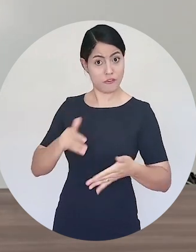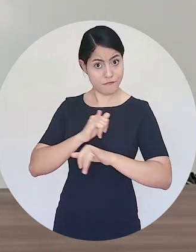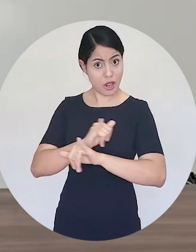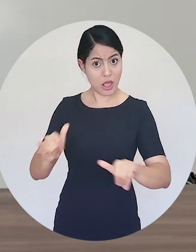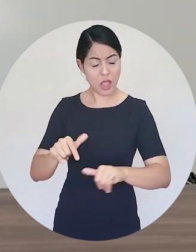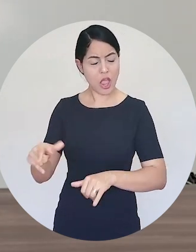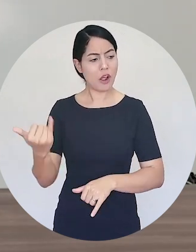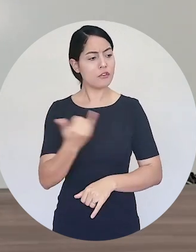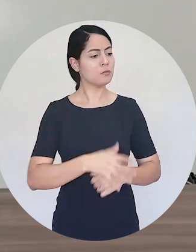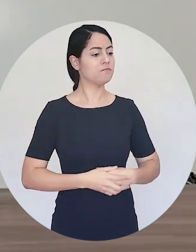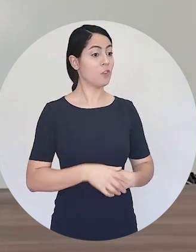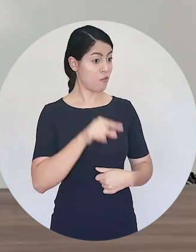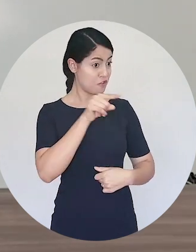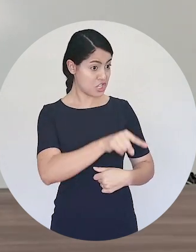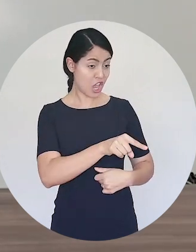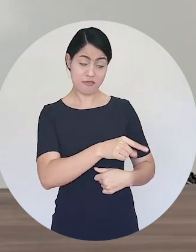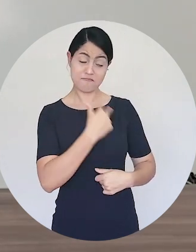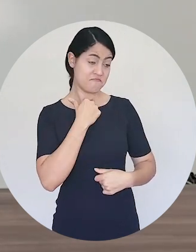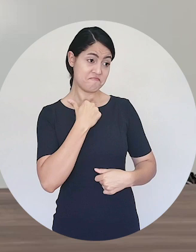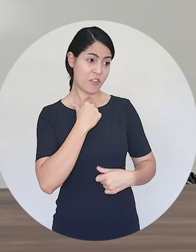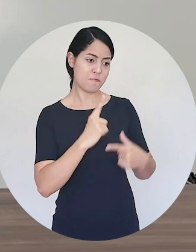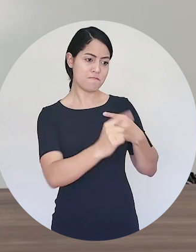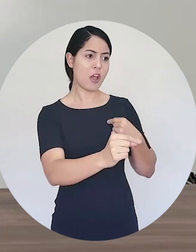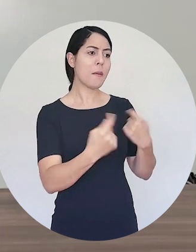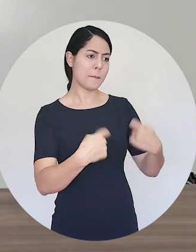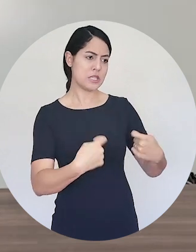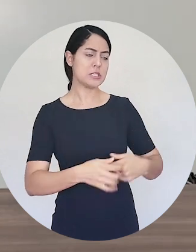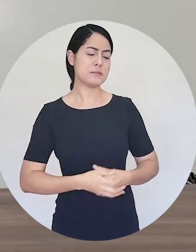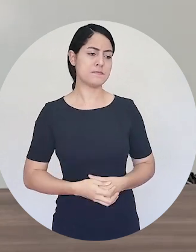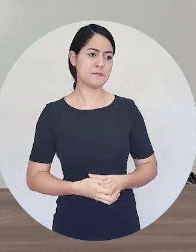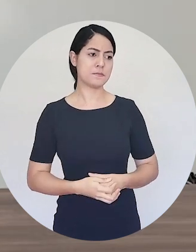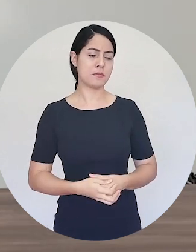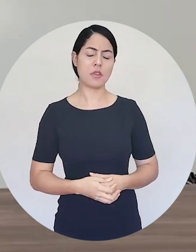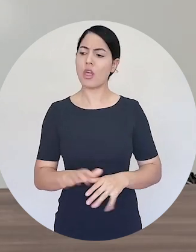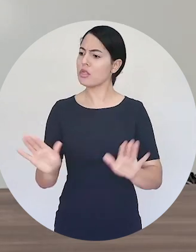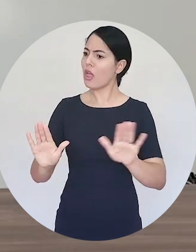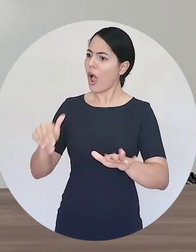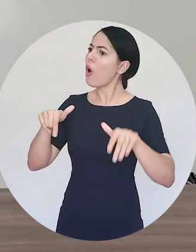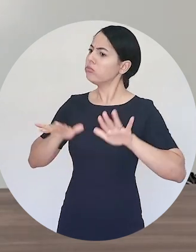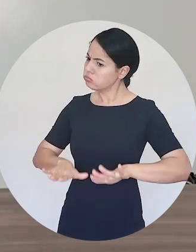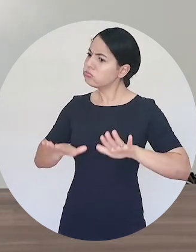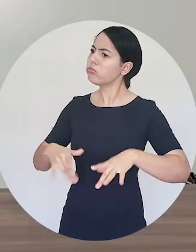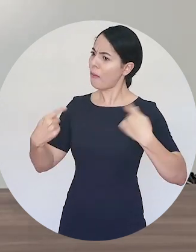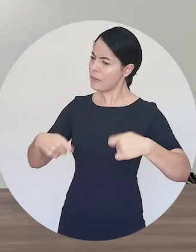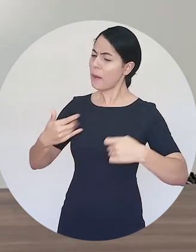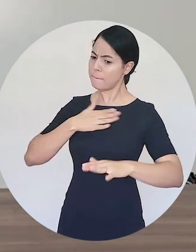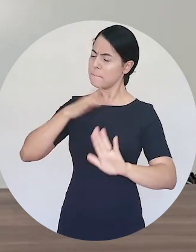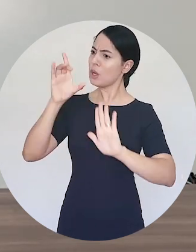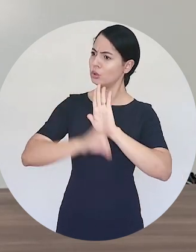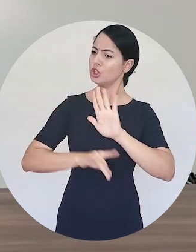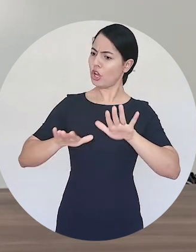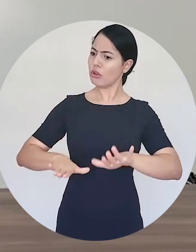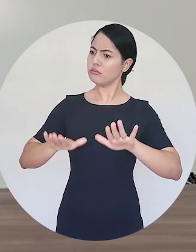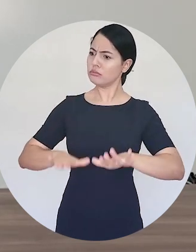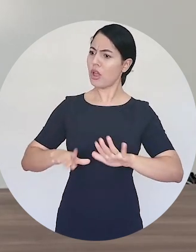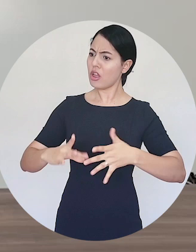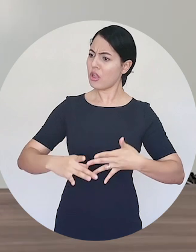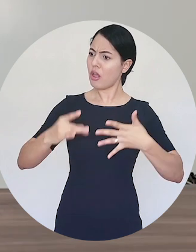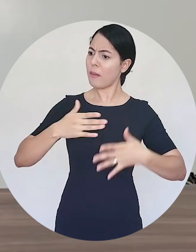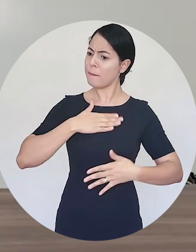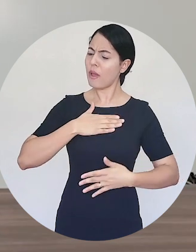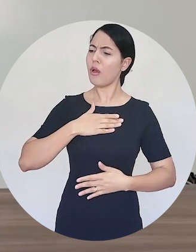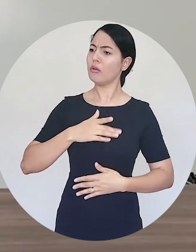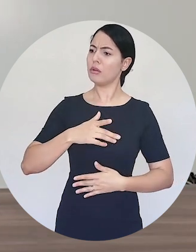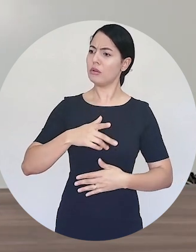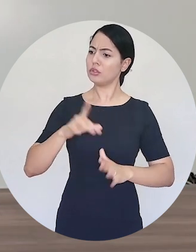disse que ia permanecer na sala, ela disse: "Doutor, o senhor precisa sair da sala." Na mesma hora eu insisti: "Não vou sair porque eu tenho direito,